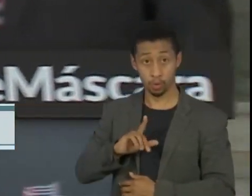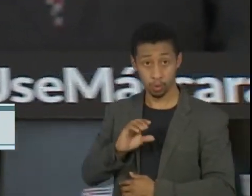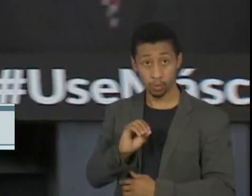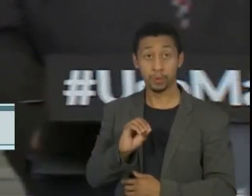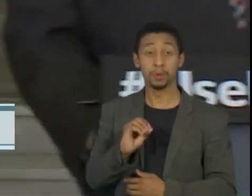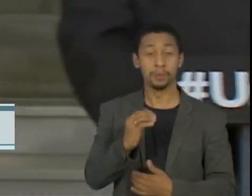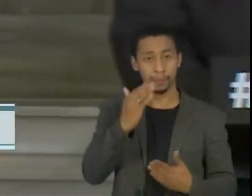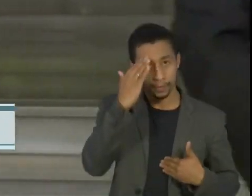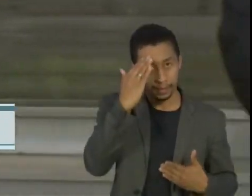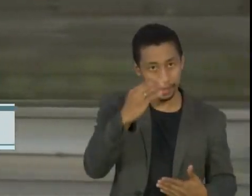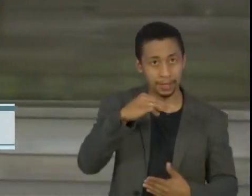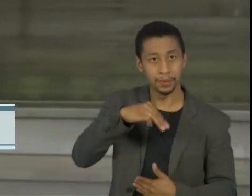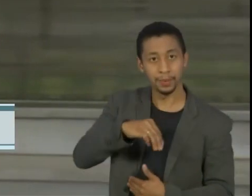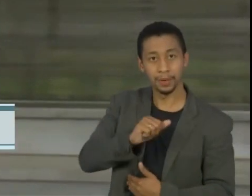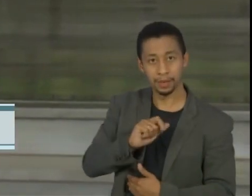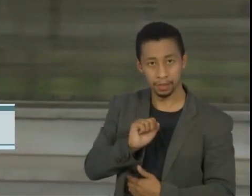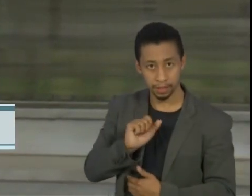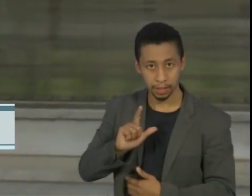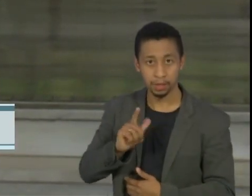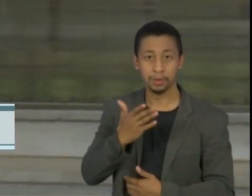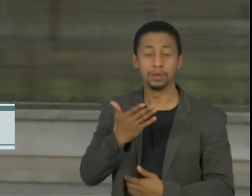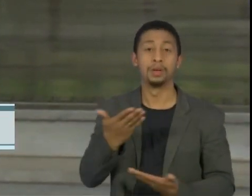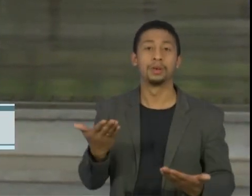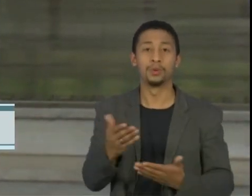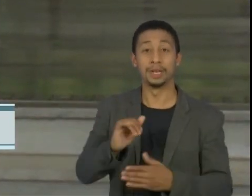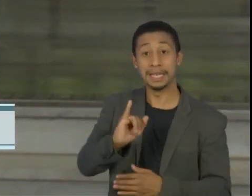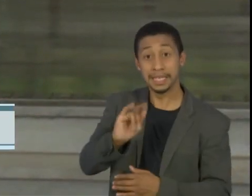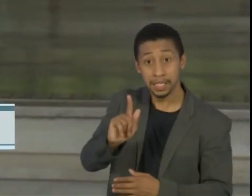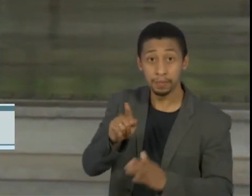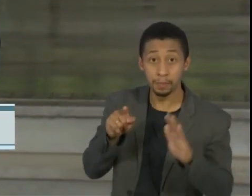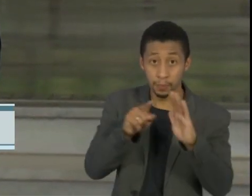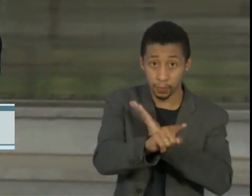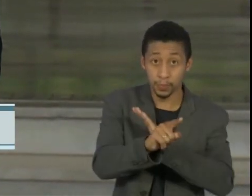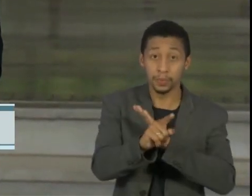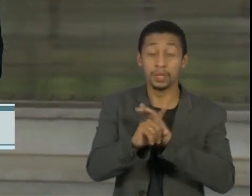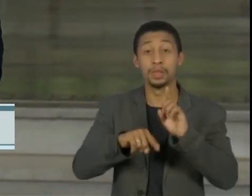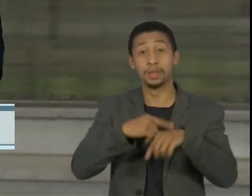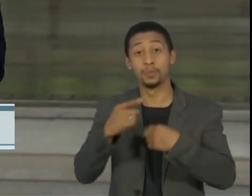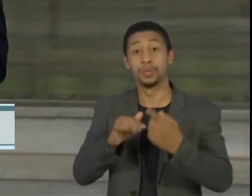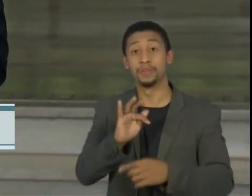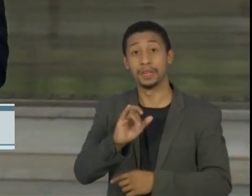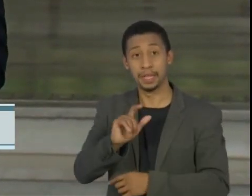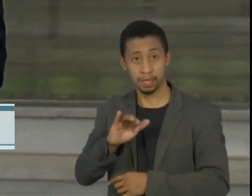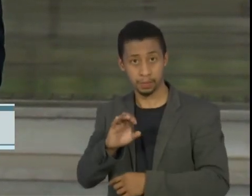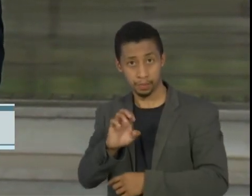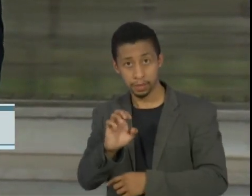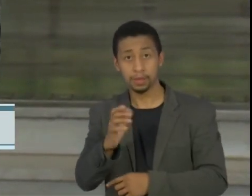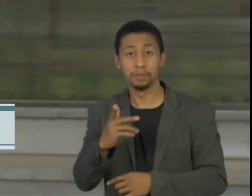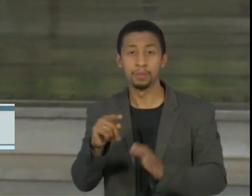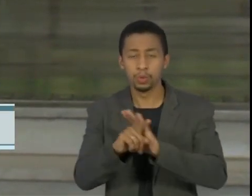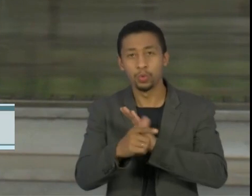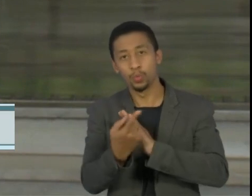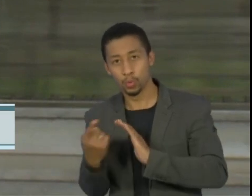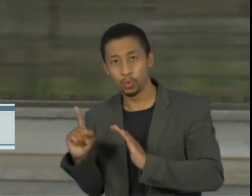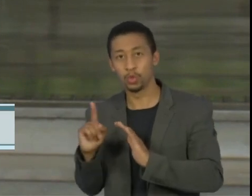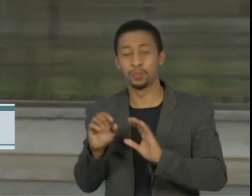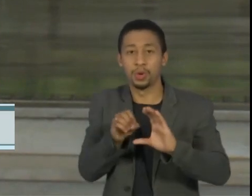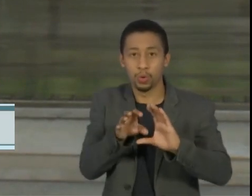obrigado pelas perguntas. Vamos agora a Eduardo Esteves, do Portal IG, depois Felipe Pereira, do UOL, e a última pergunta do William Cury, TV